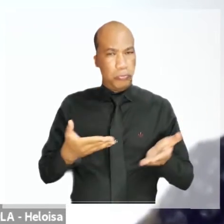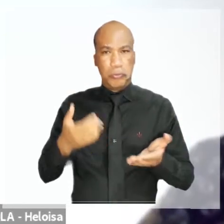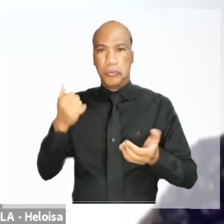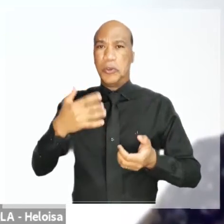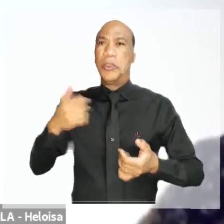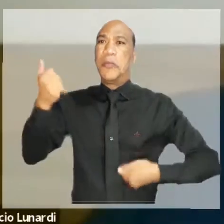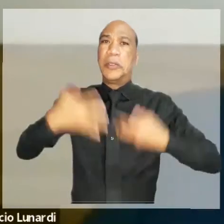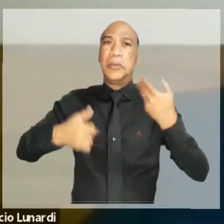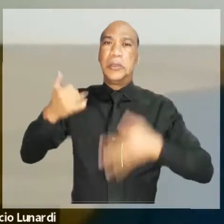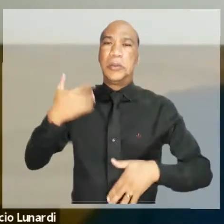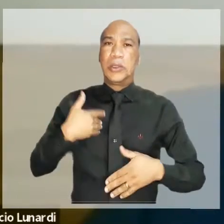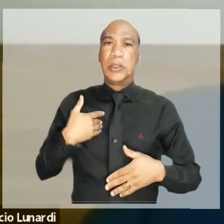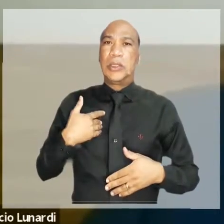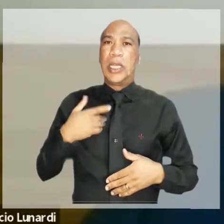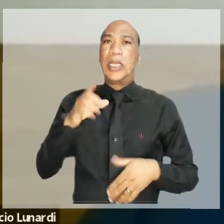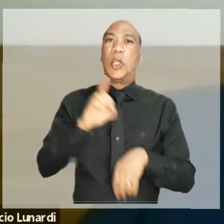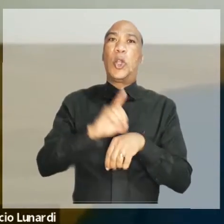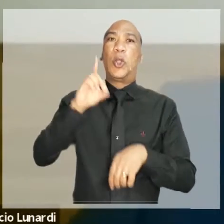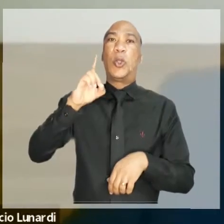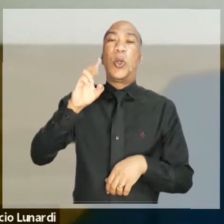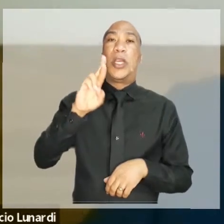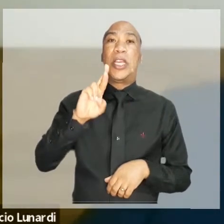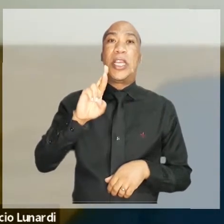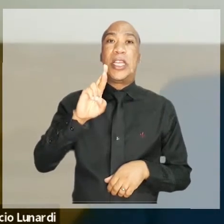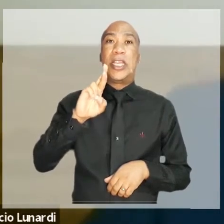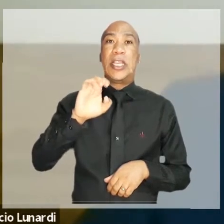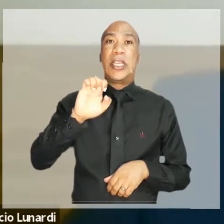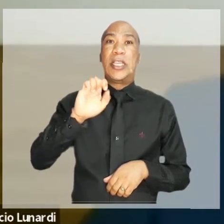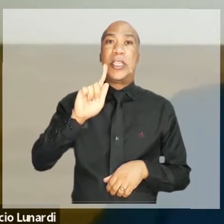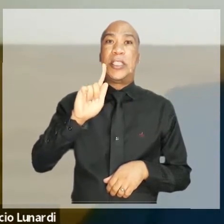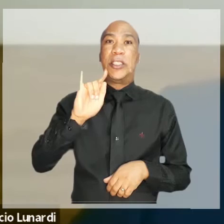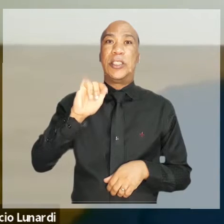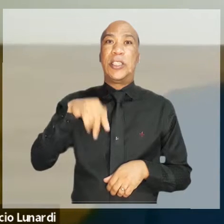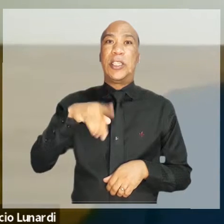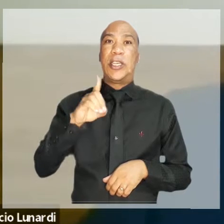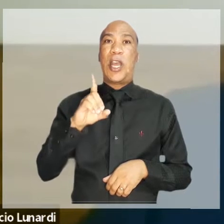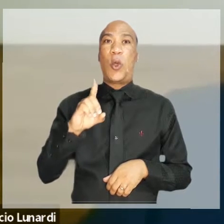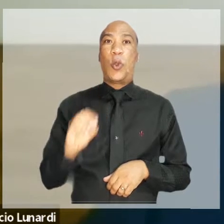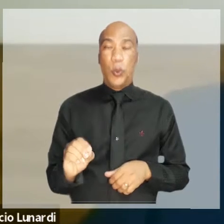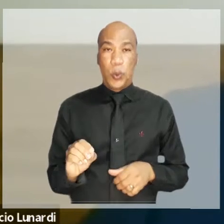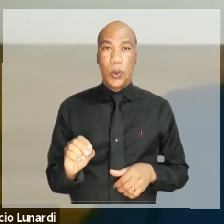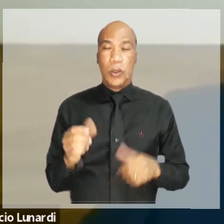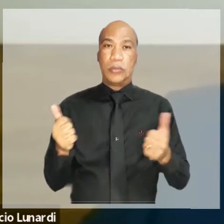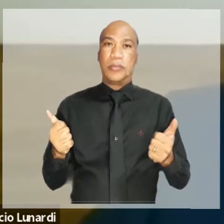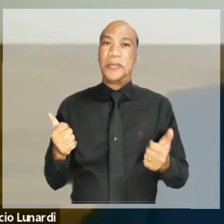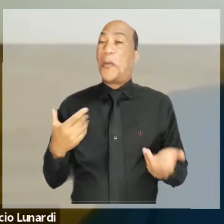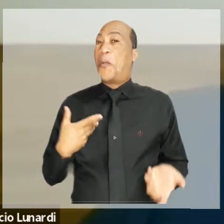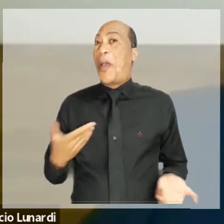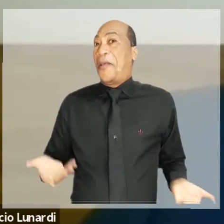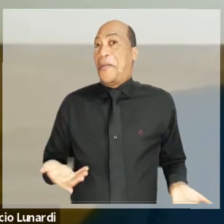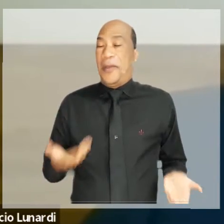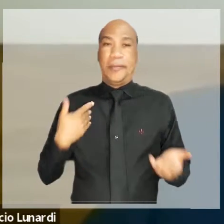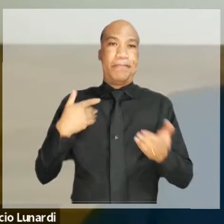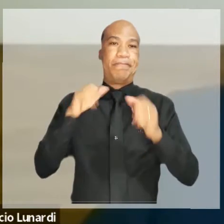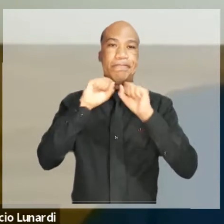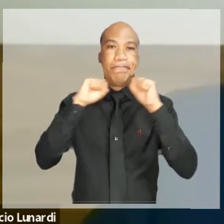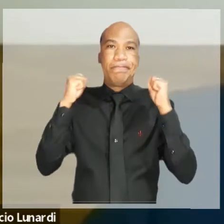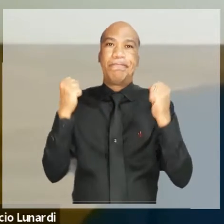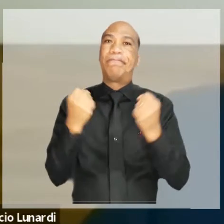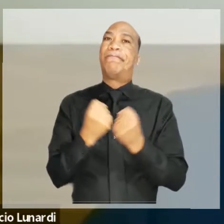favor. Muito obrigado, Heloísa. E a gente vai encerrar aqui o nosso seminário, né? A gente